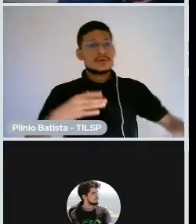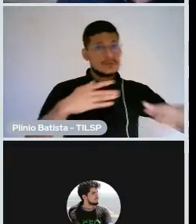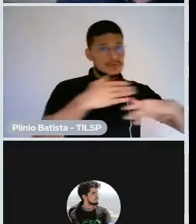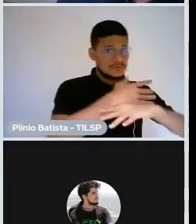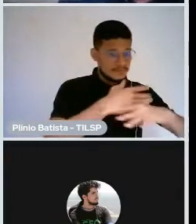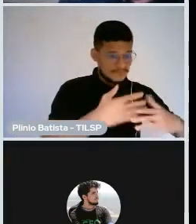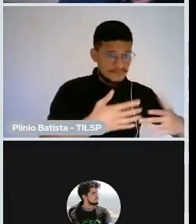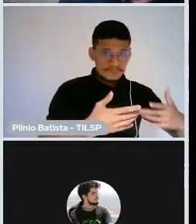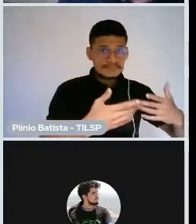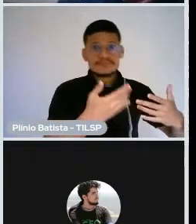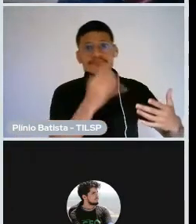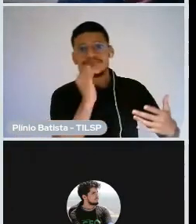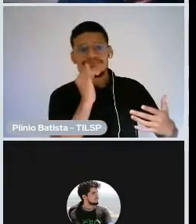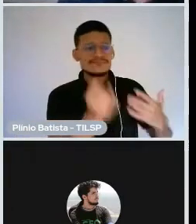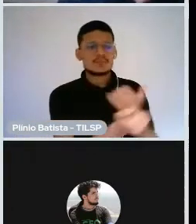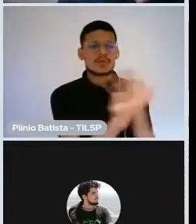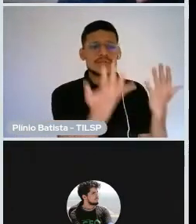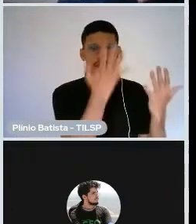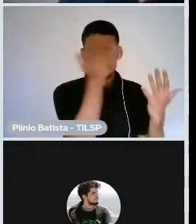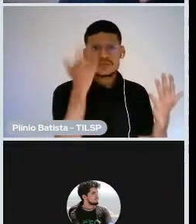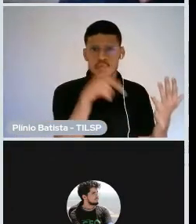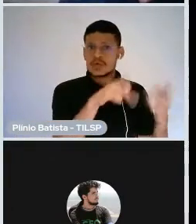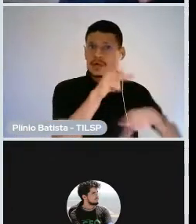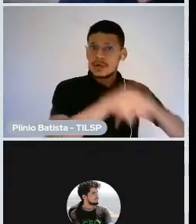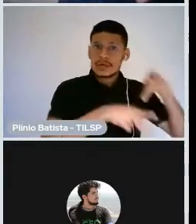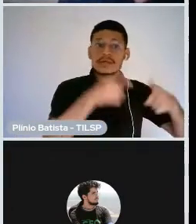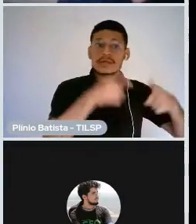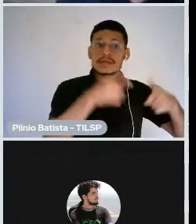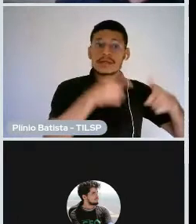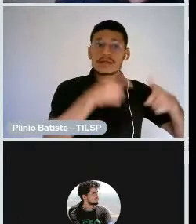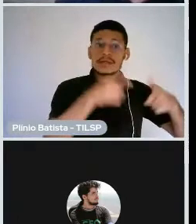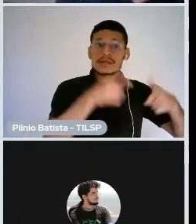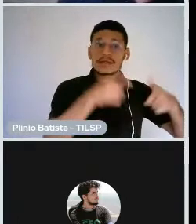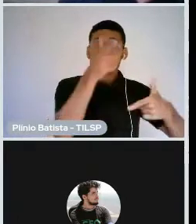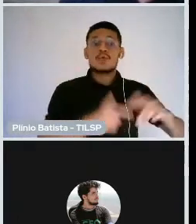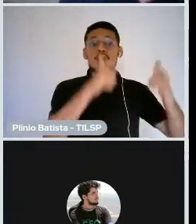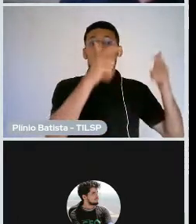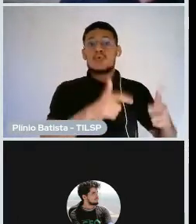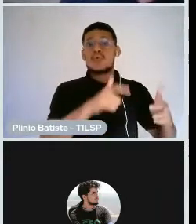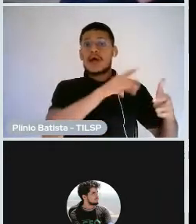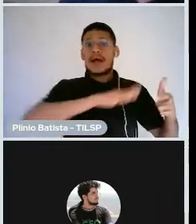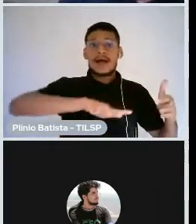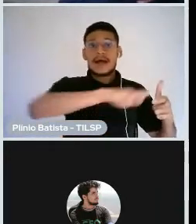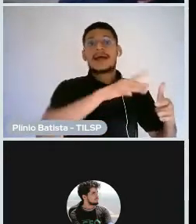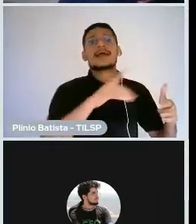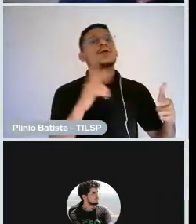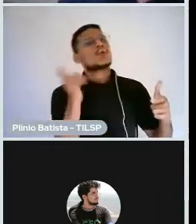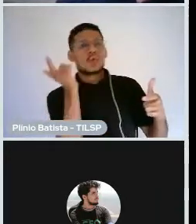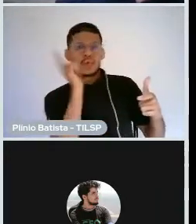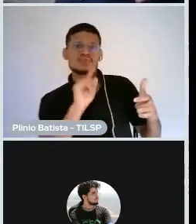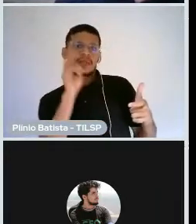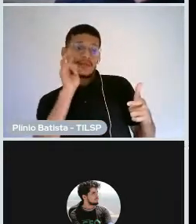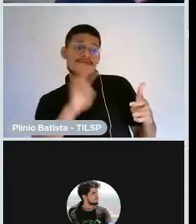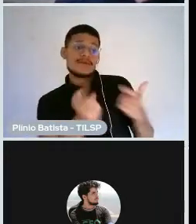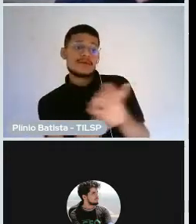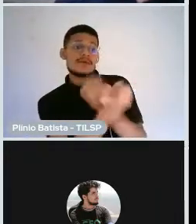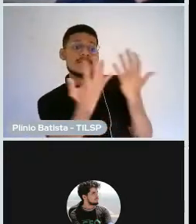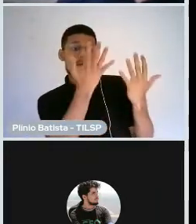habitantes, como no Brasil aqui, e divide pela área dele, e aí a gente vai poder ver quantas pessoas